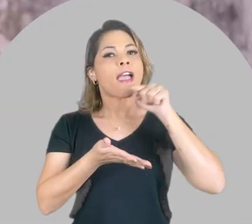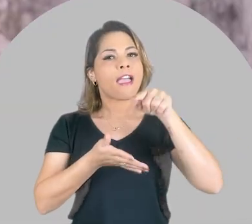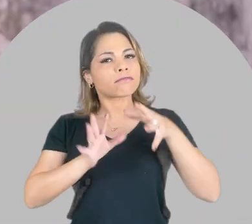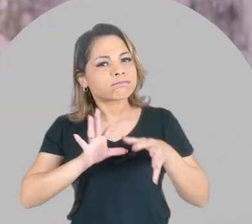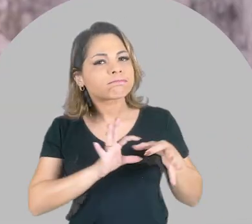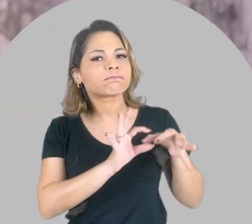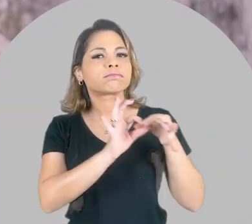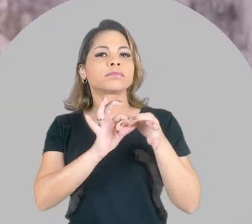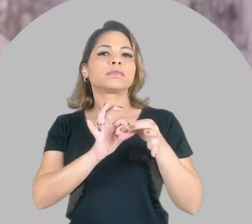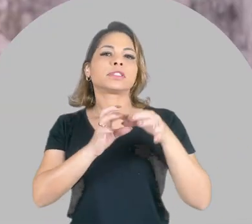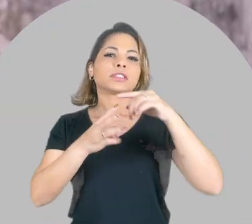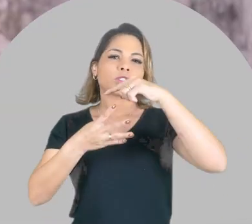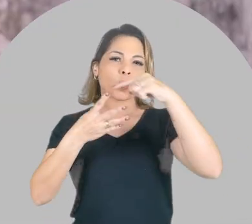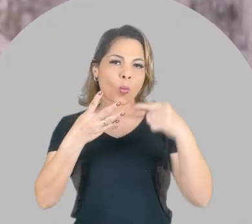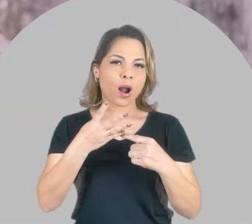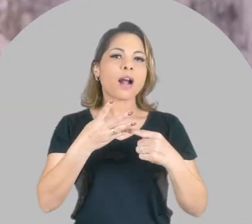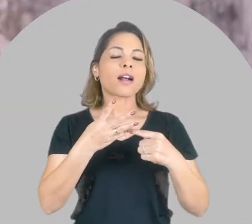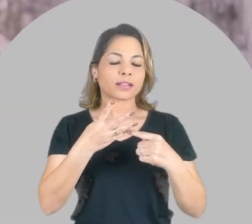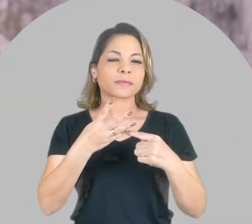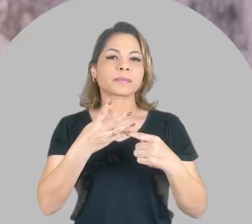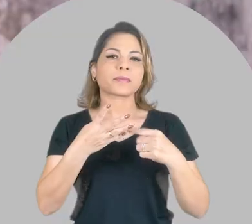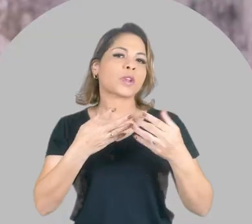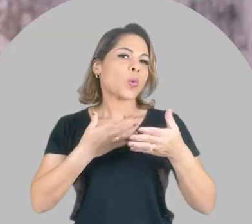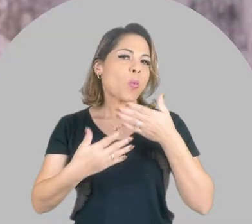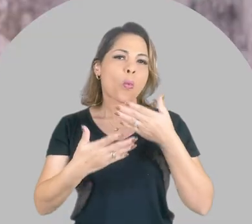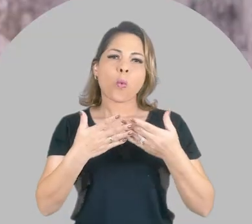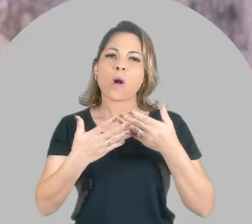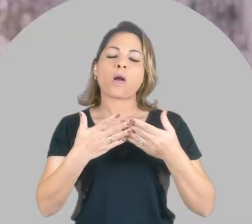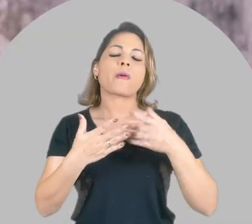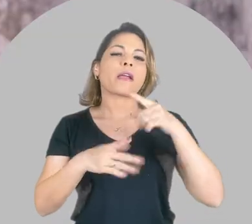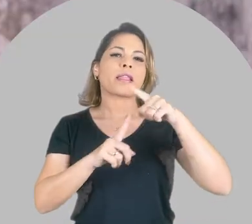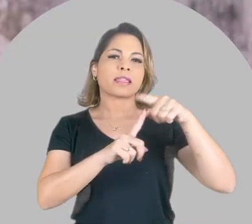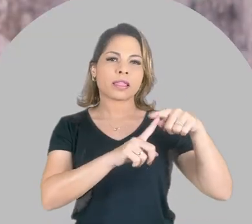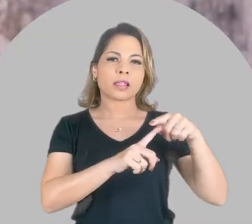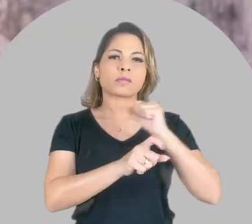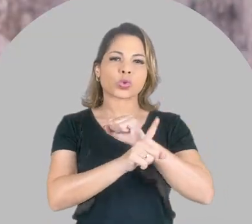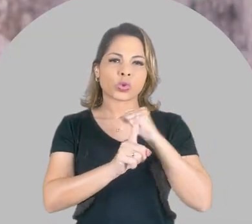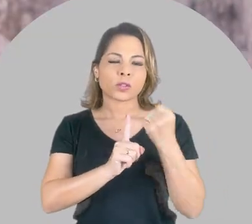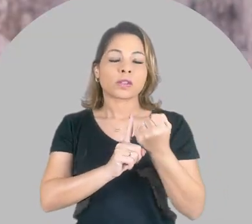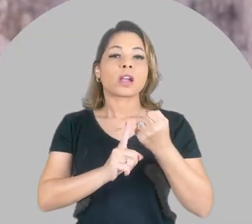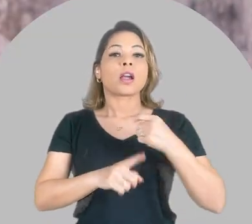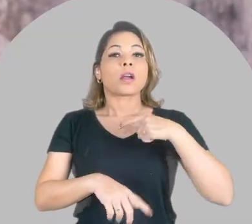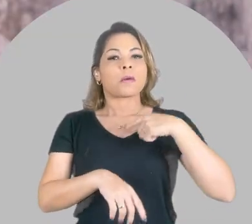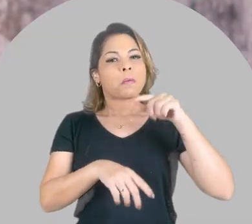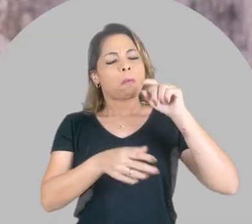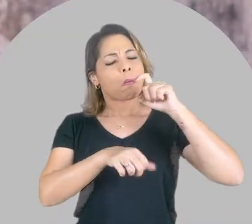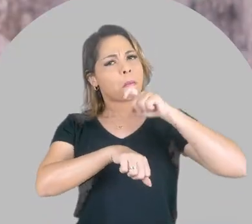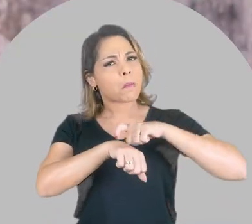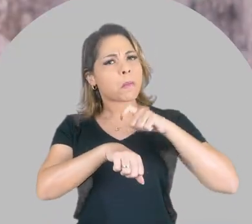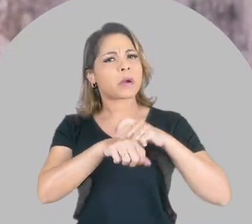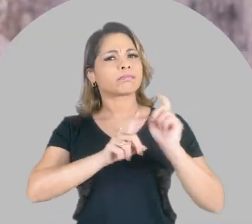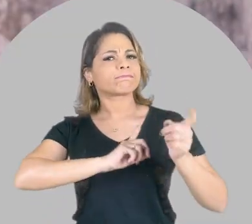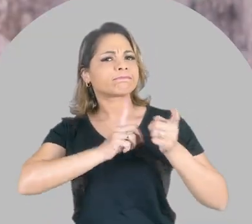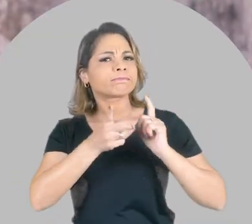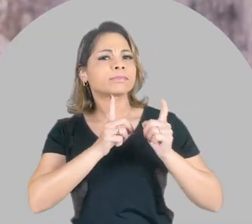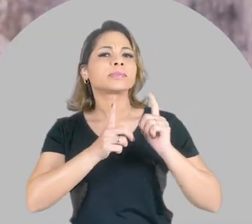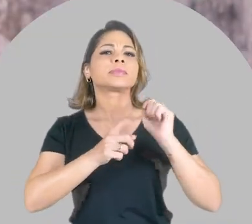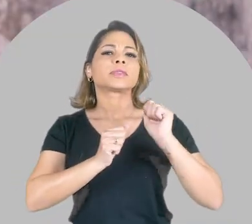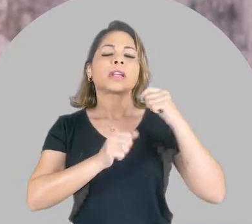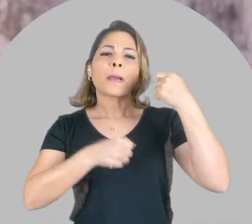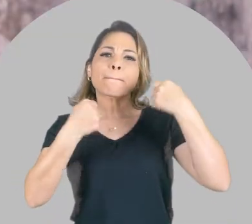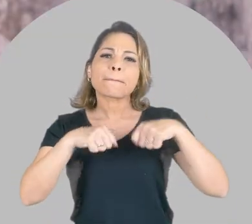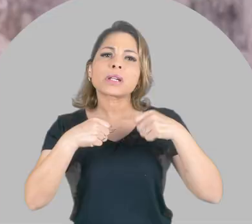hop é a união desses elementos na execução, né, de qualquer ação social. A partir de um momento começou a se debater